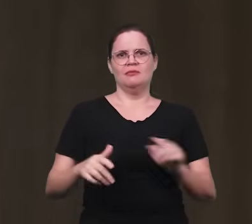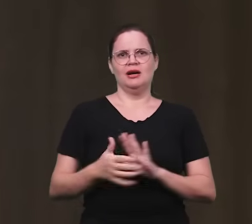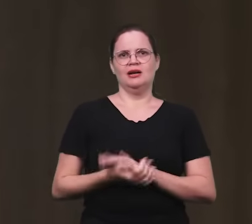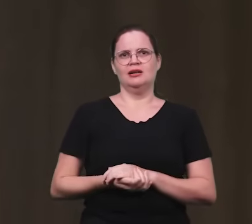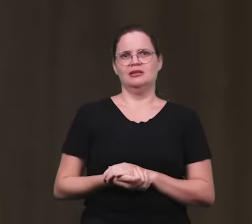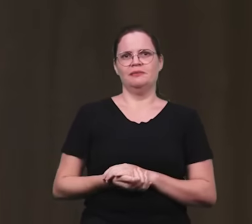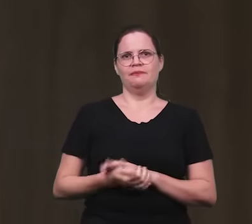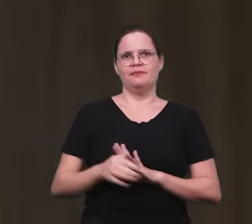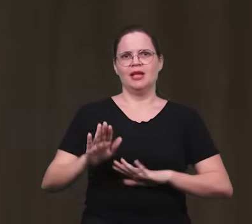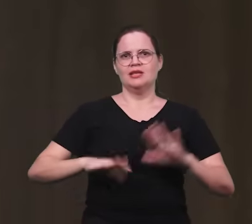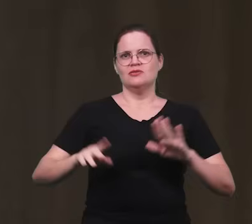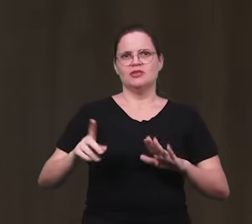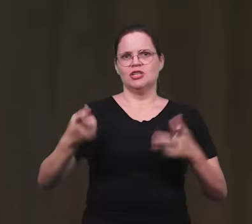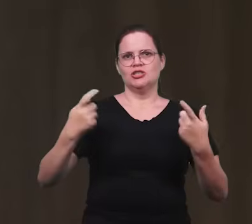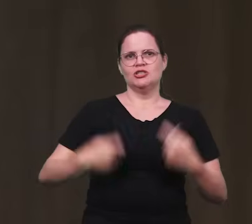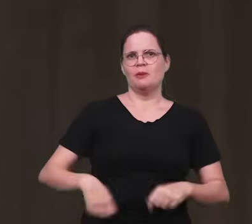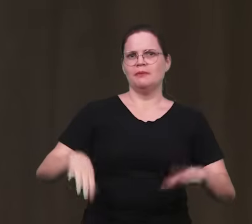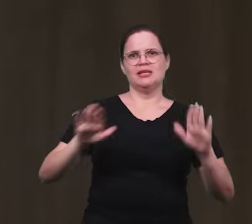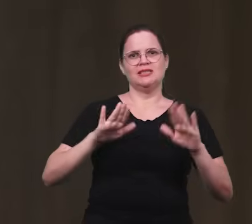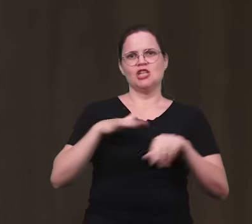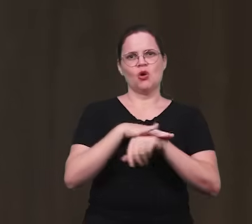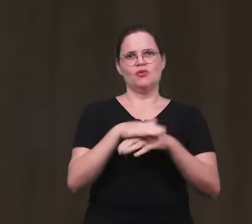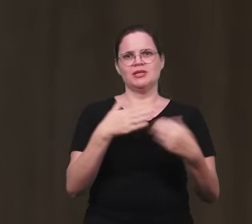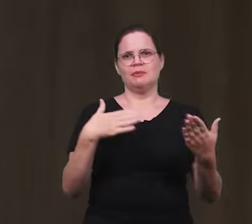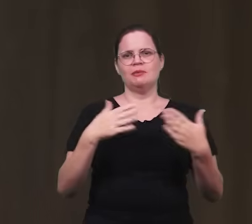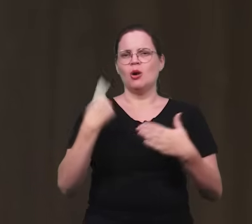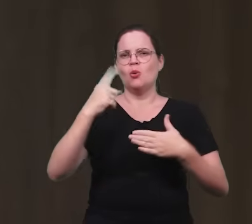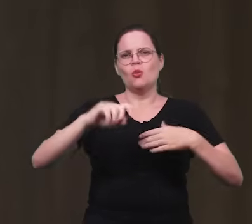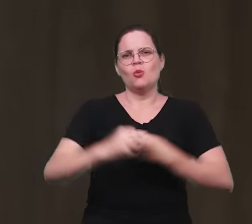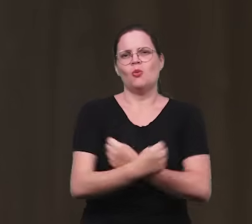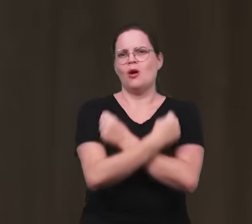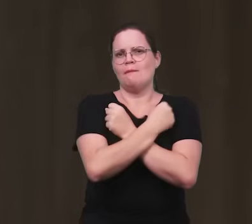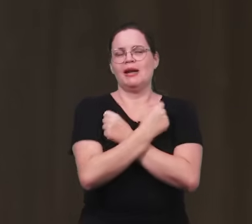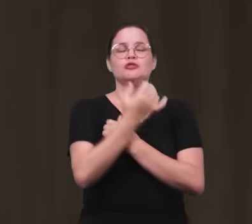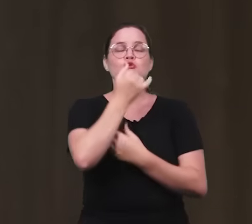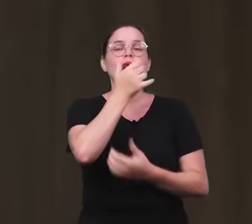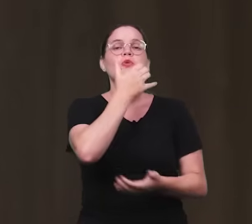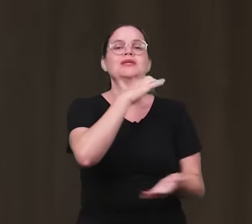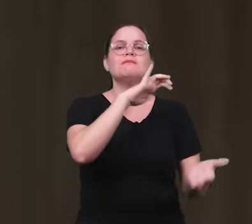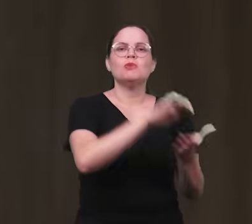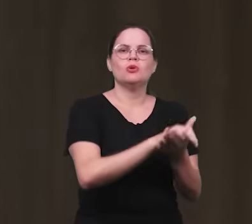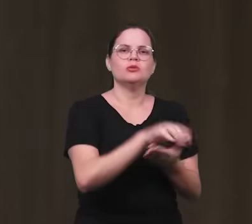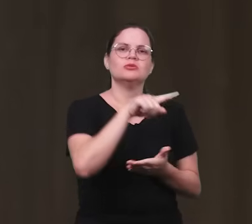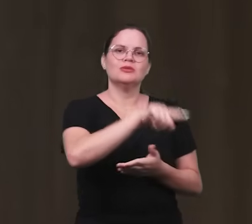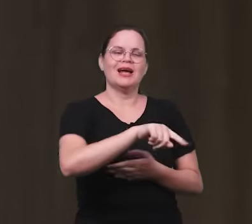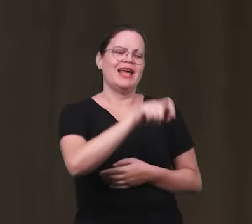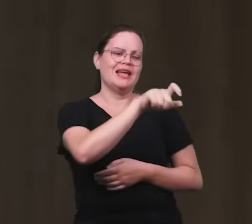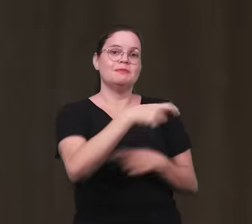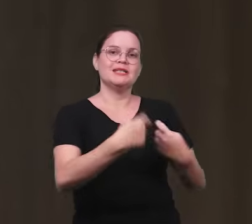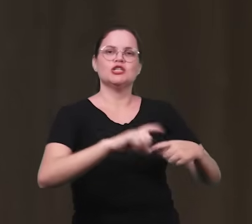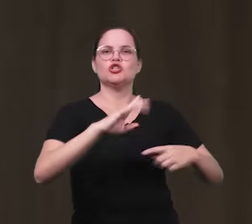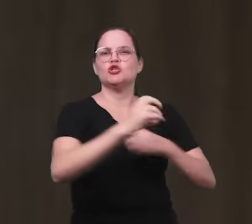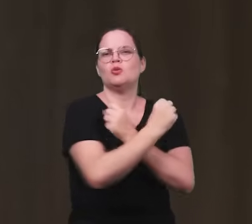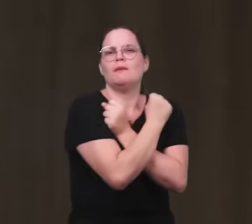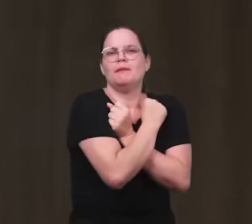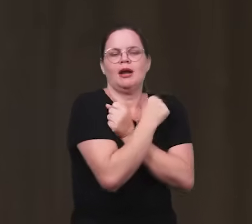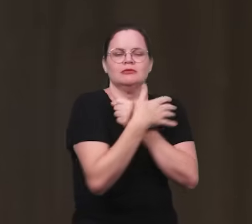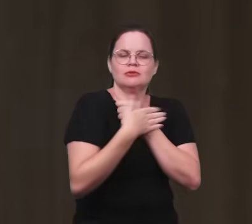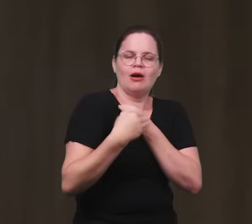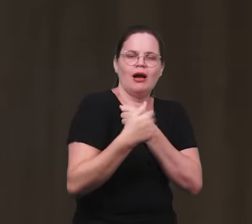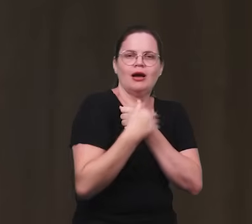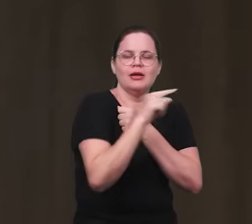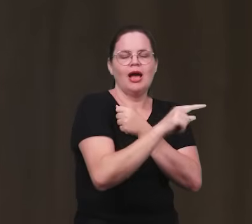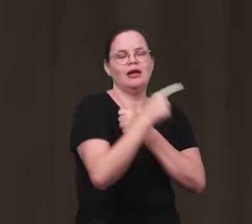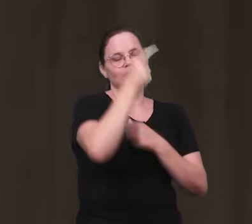nem conversar, falar nada. Um abraço, uma manifestação de carinho, é um acolhimento que ele precisa. Às vezes os filhos,